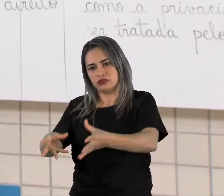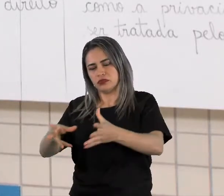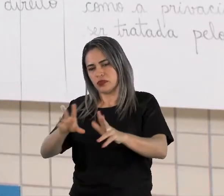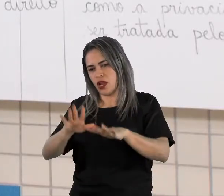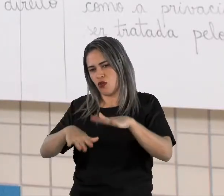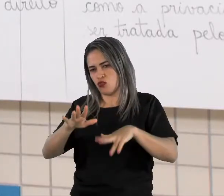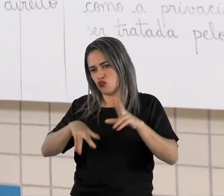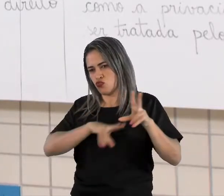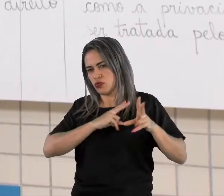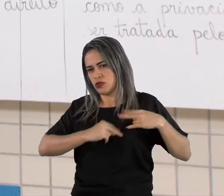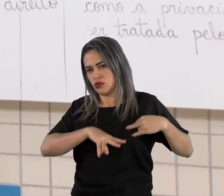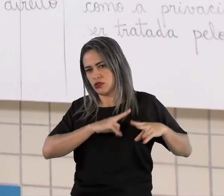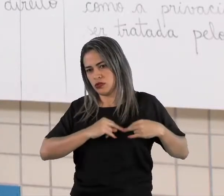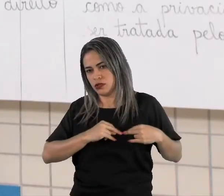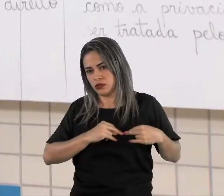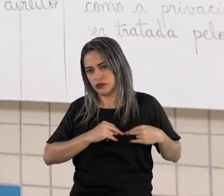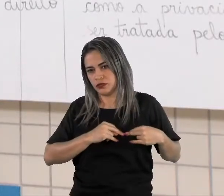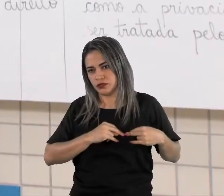adolescentes, né? Dependendo